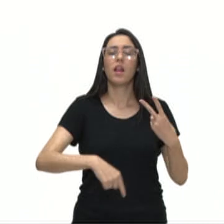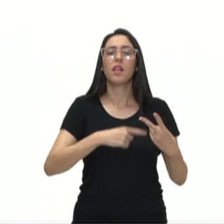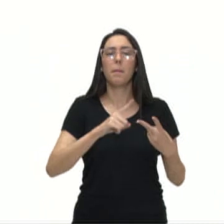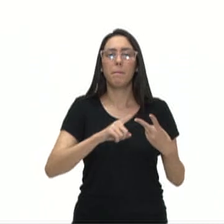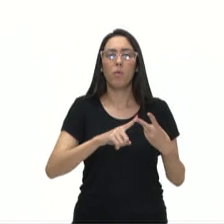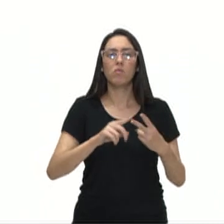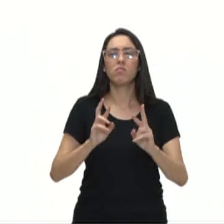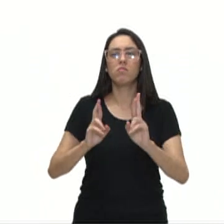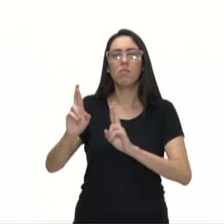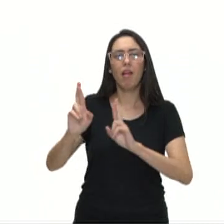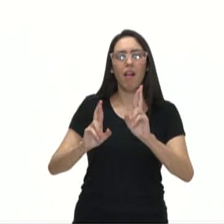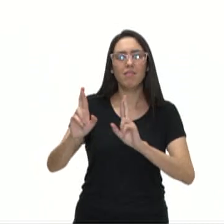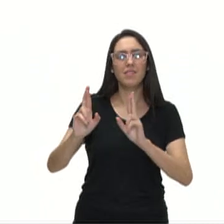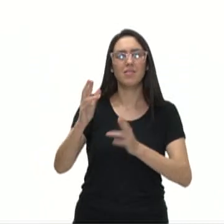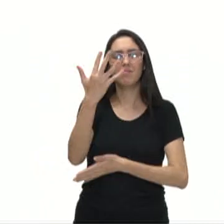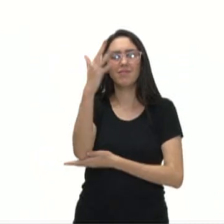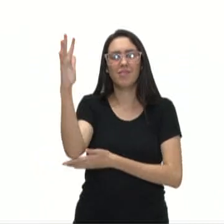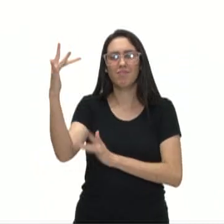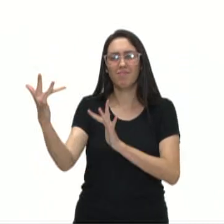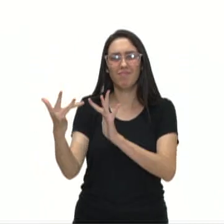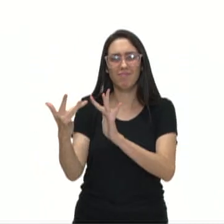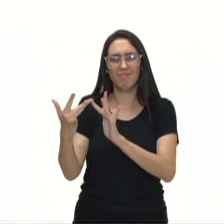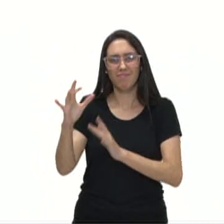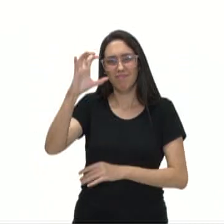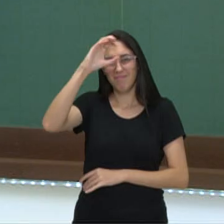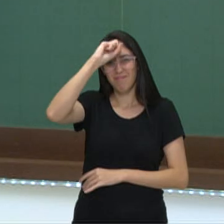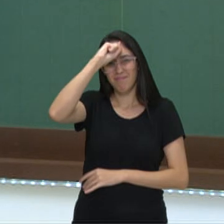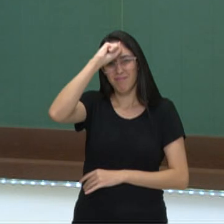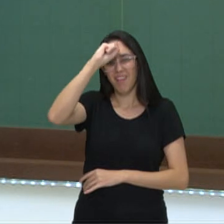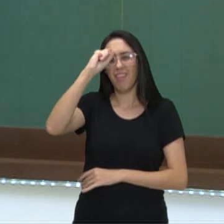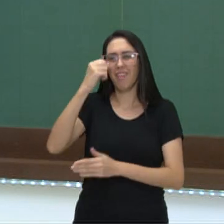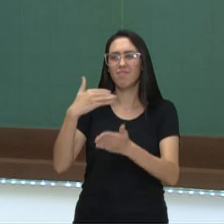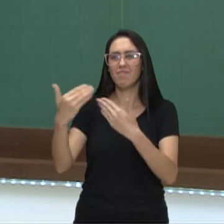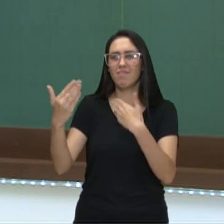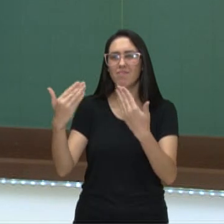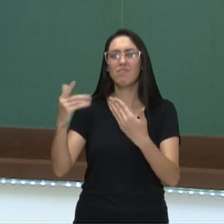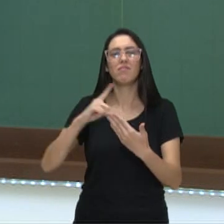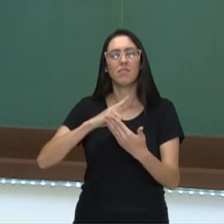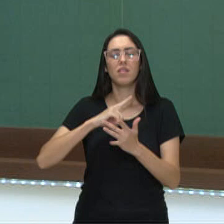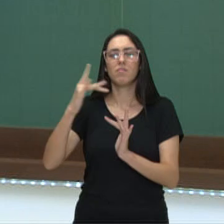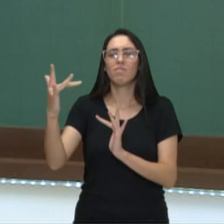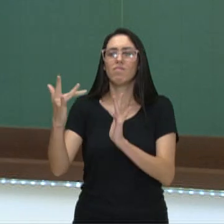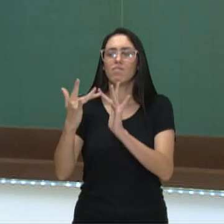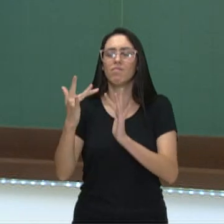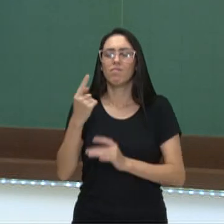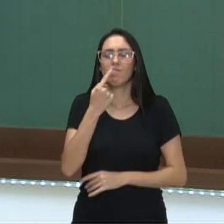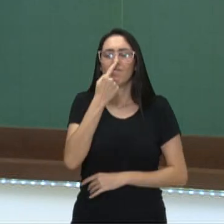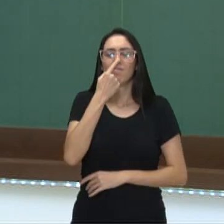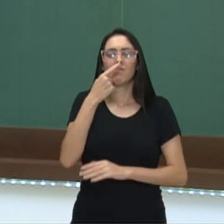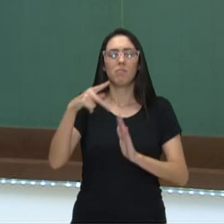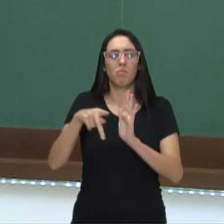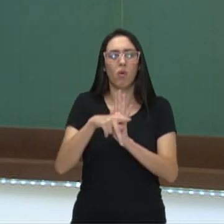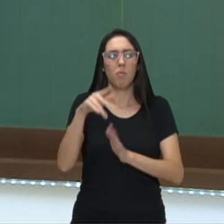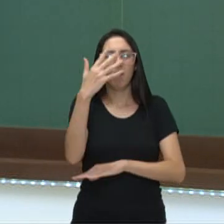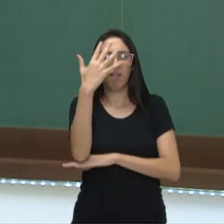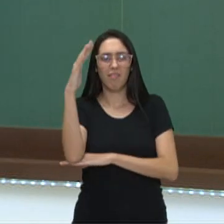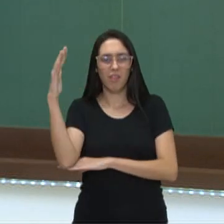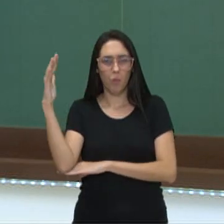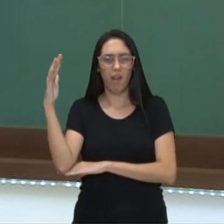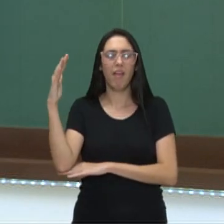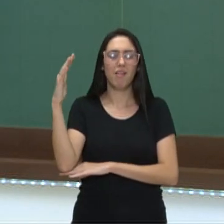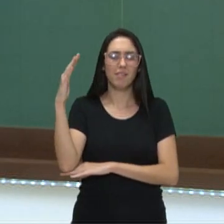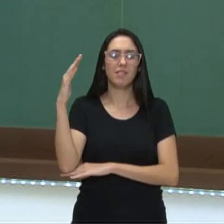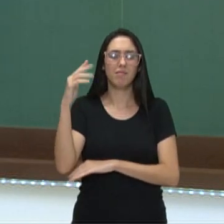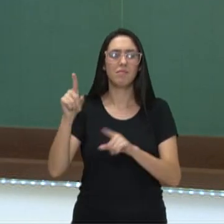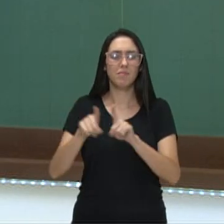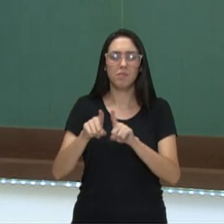dessas práticas com a natureza, aprendemos, né, que elas estão intimamente relacionadas à natureza e muitas vezes a